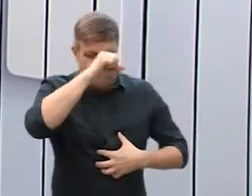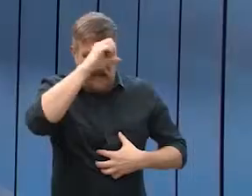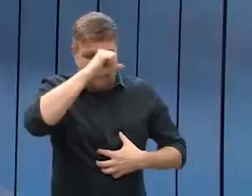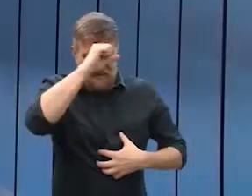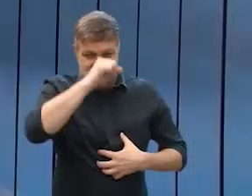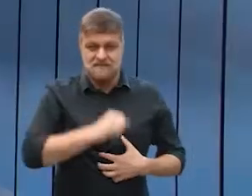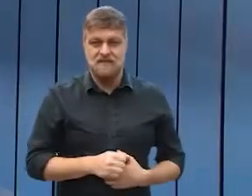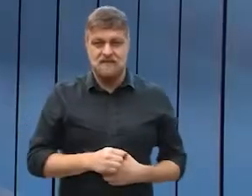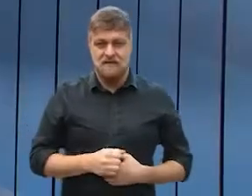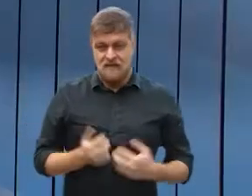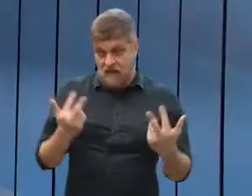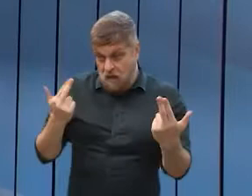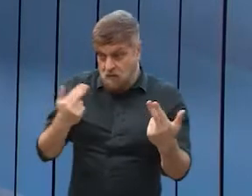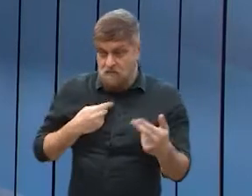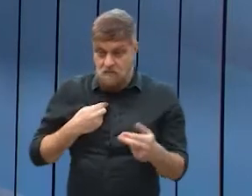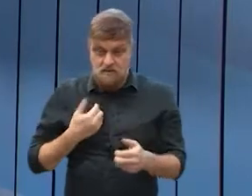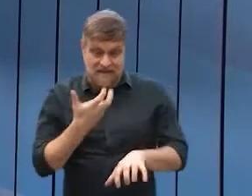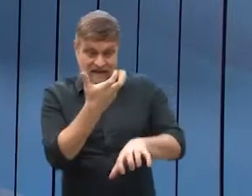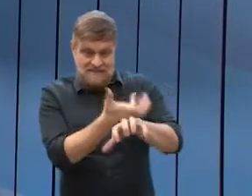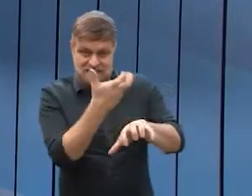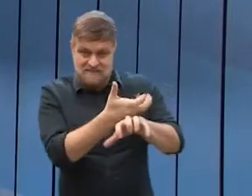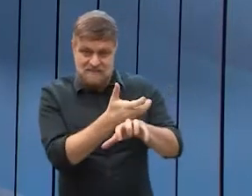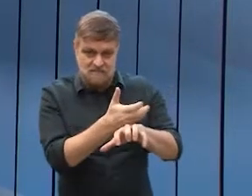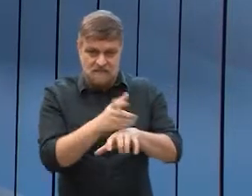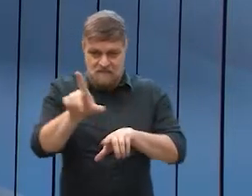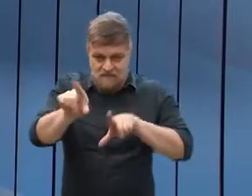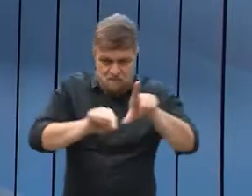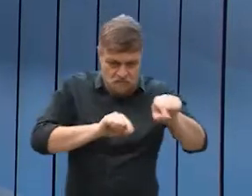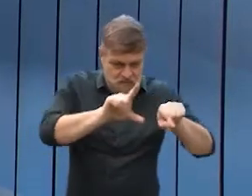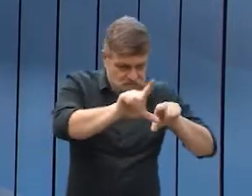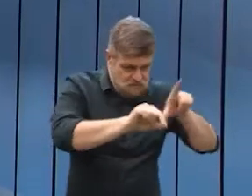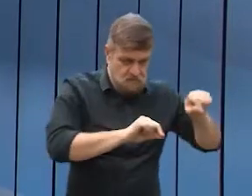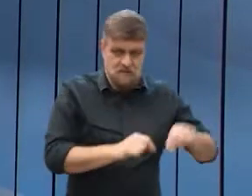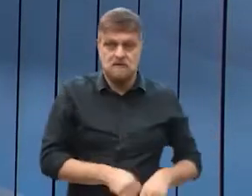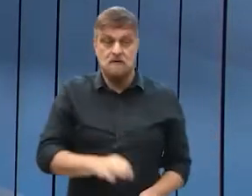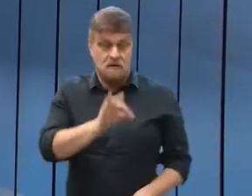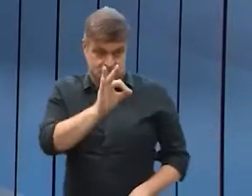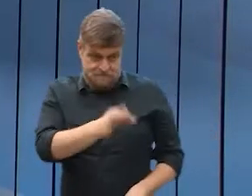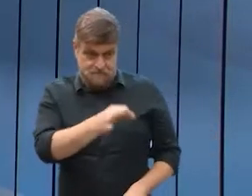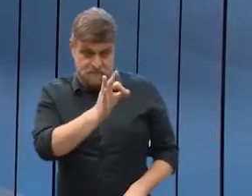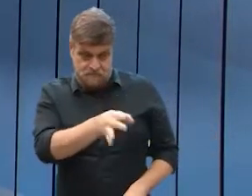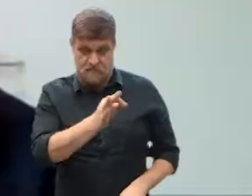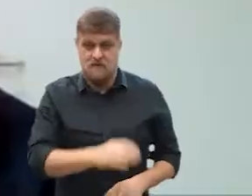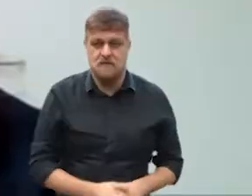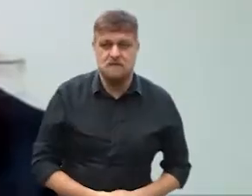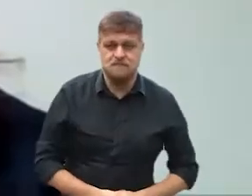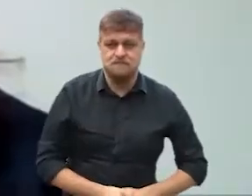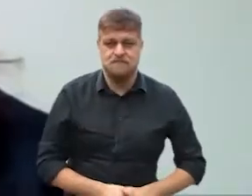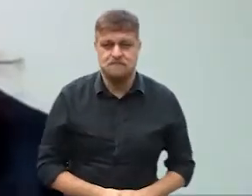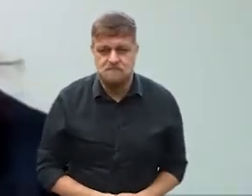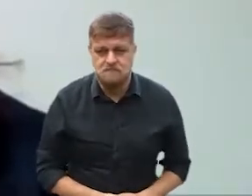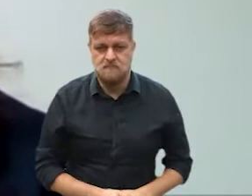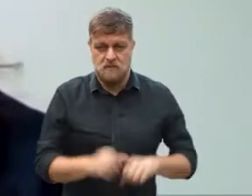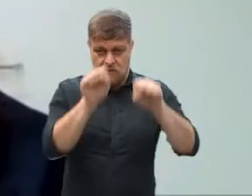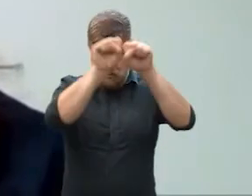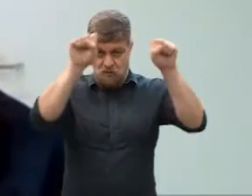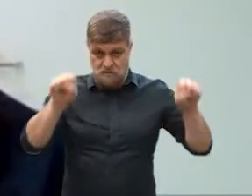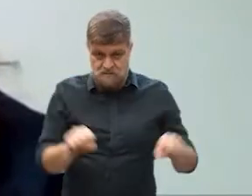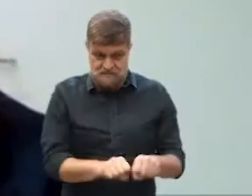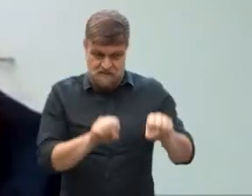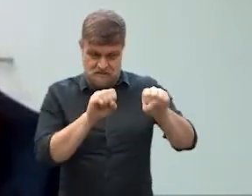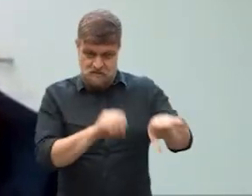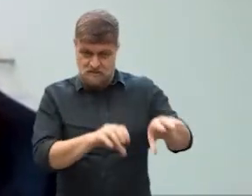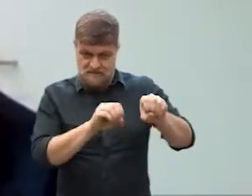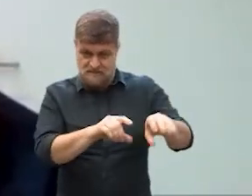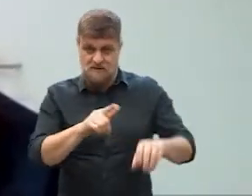até, em cima disso que você falou, escolher as disciplinas, né? Exatamente. Os sistemas de ensino, eles